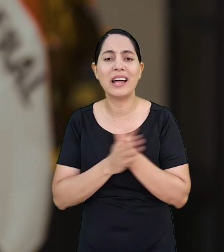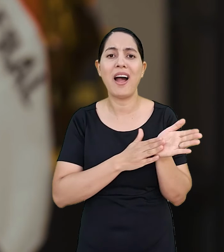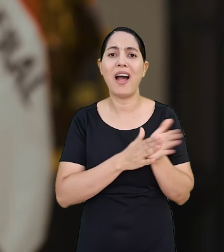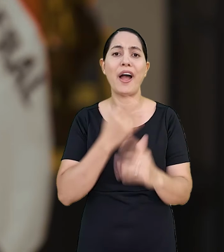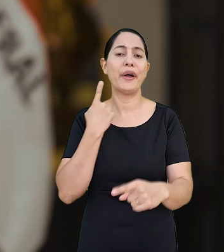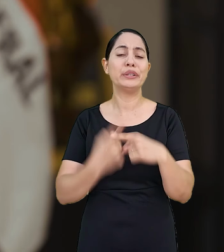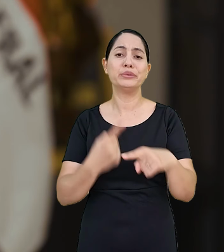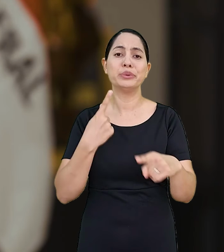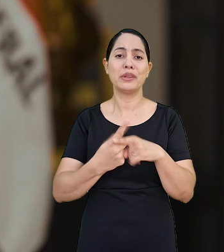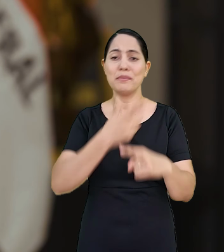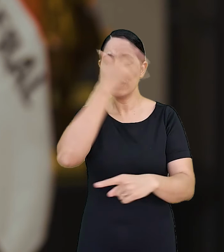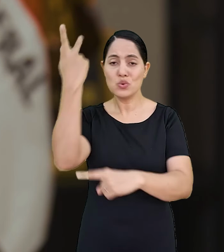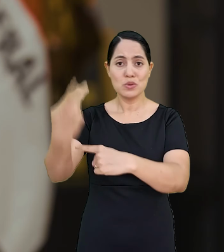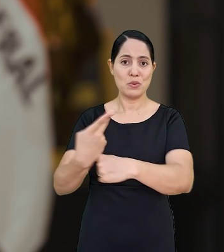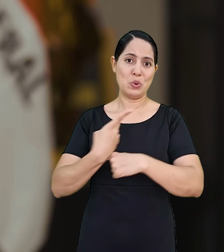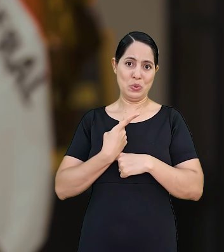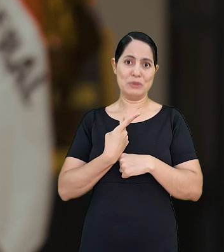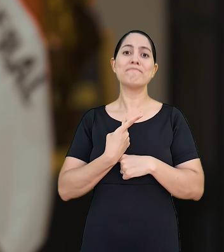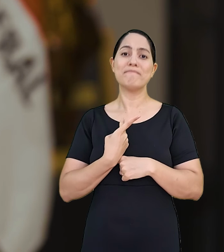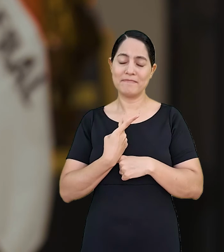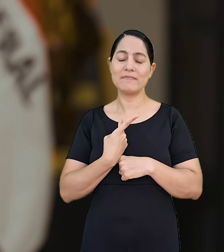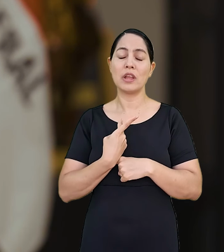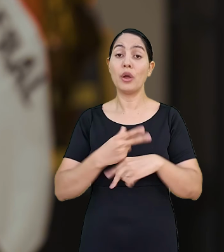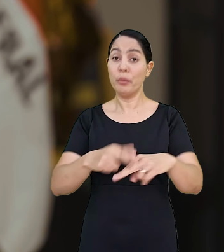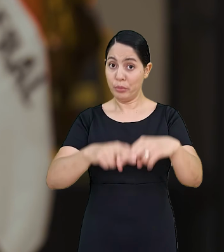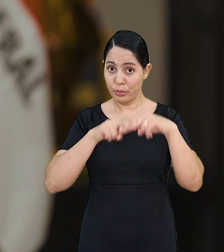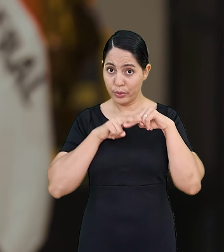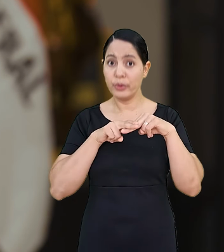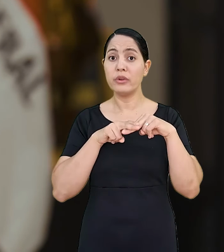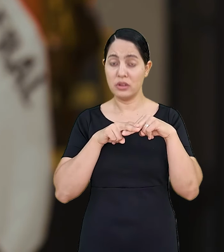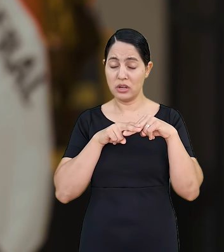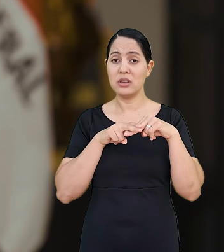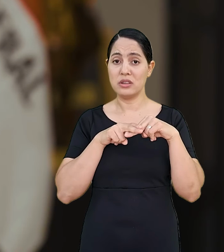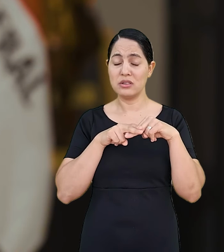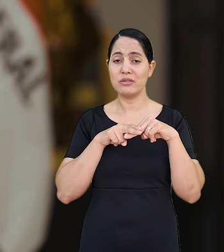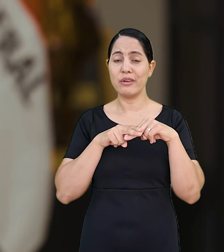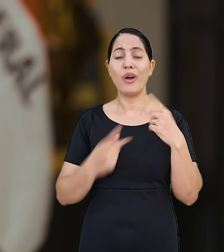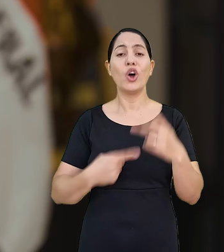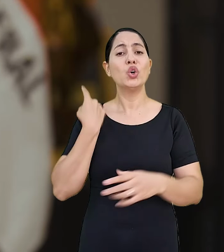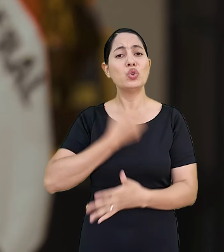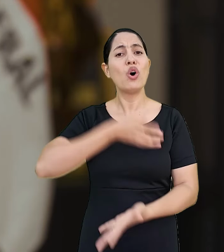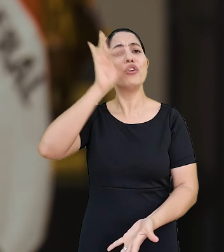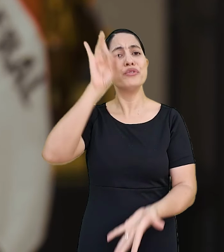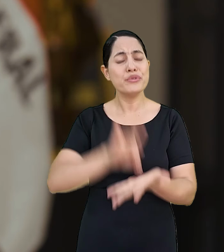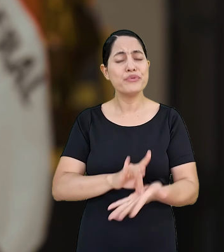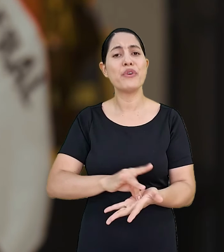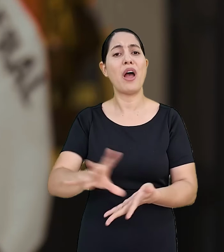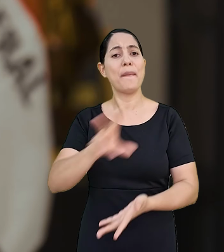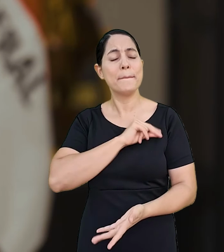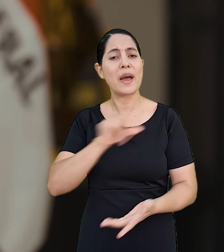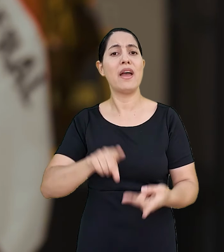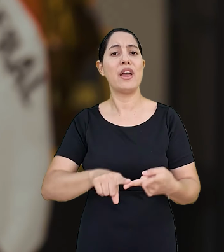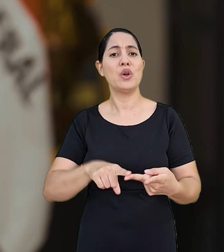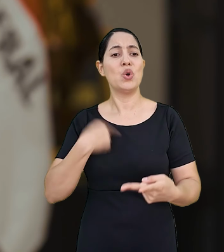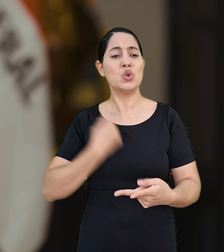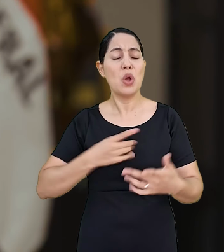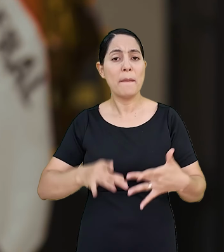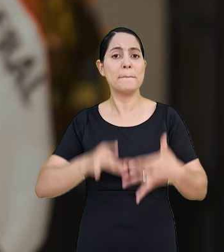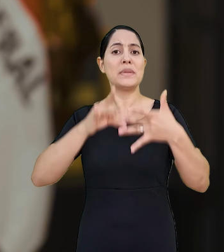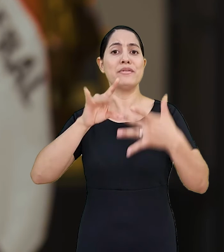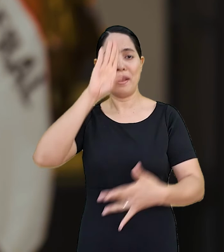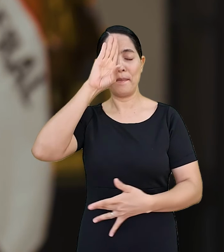daqueles que nos procuram. Portanto, o grande mérito, o grande privilégio da